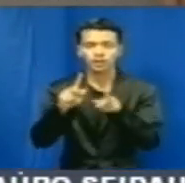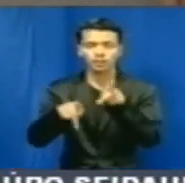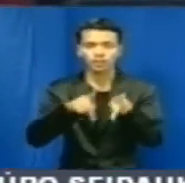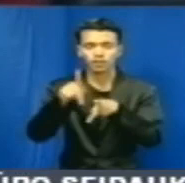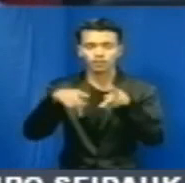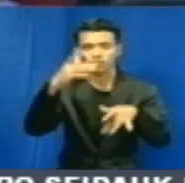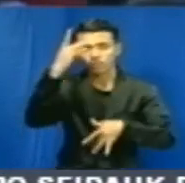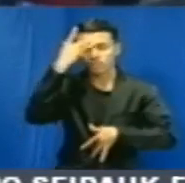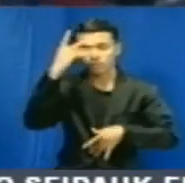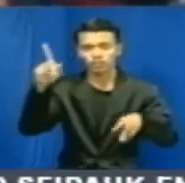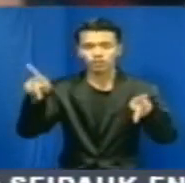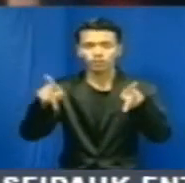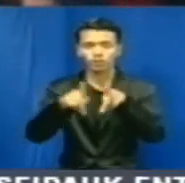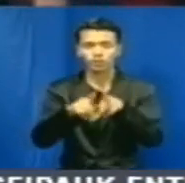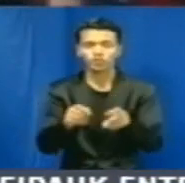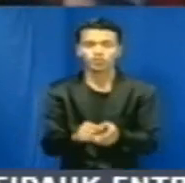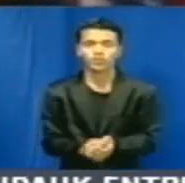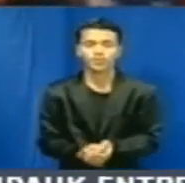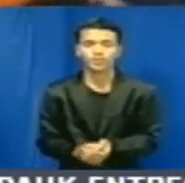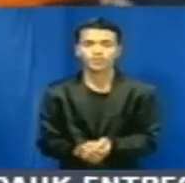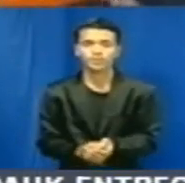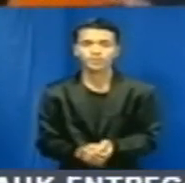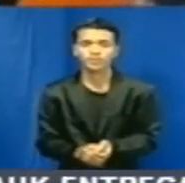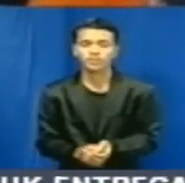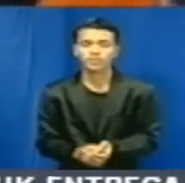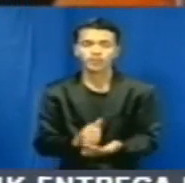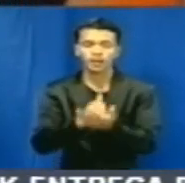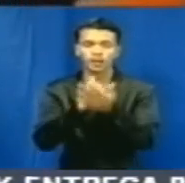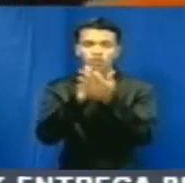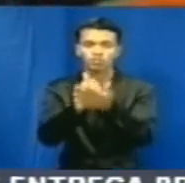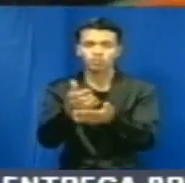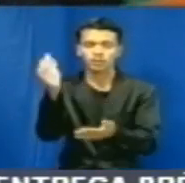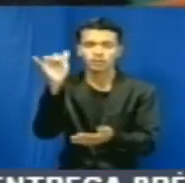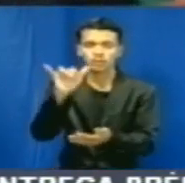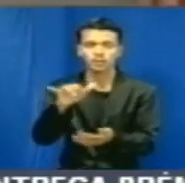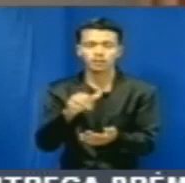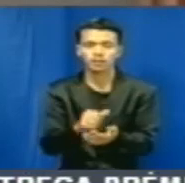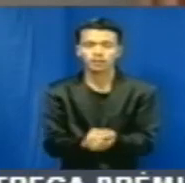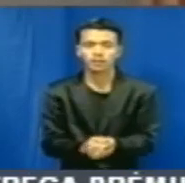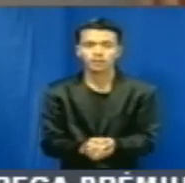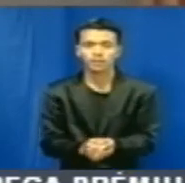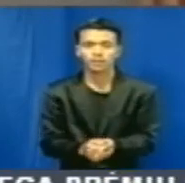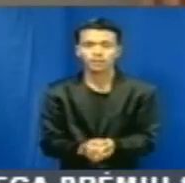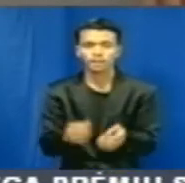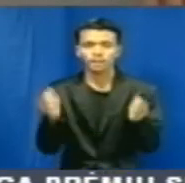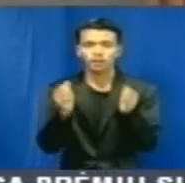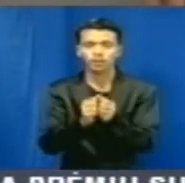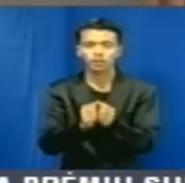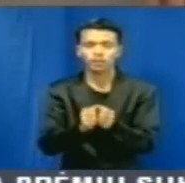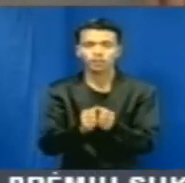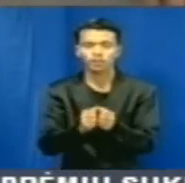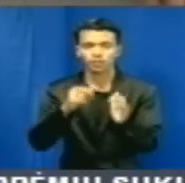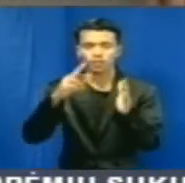e a posto sira sira informação de fere cuidamos com a capacita sira cuidamos com a morosa gabi sira também de a ho e tenha